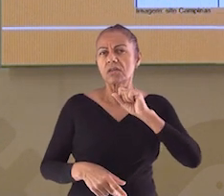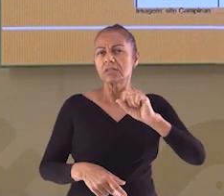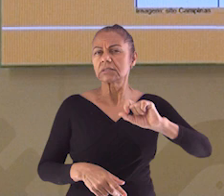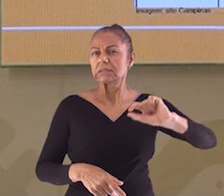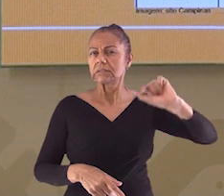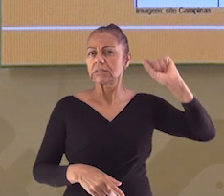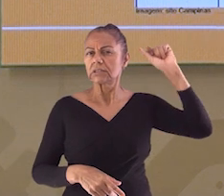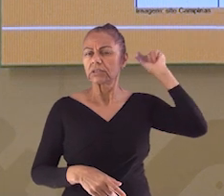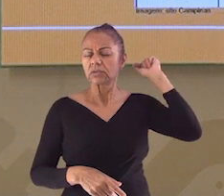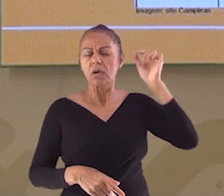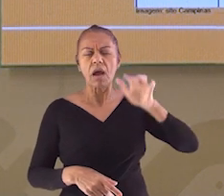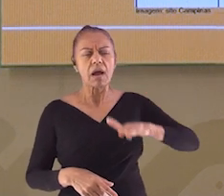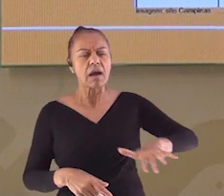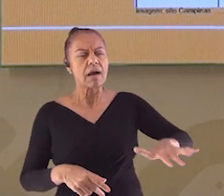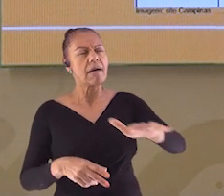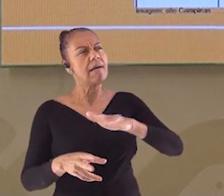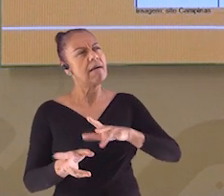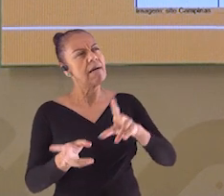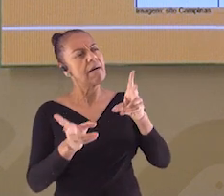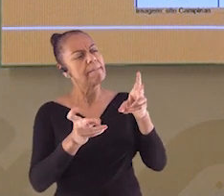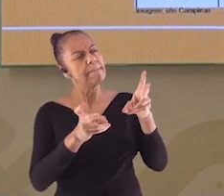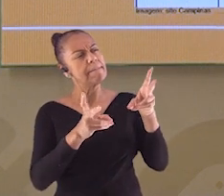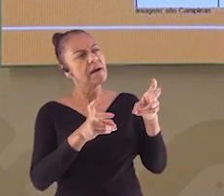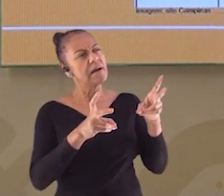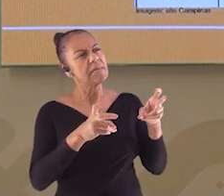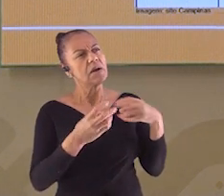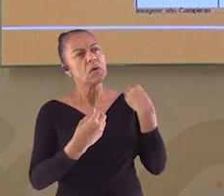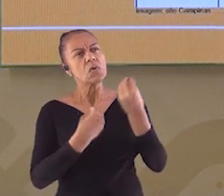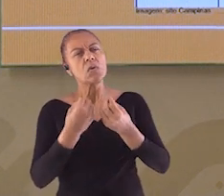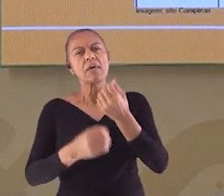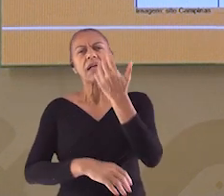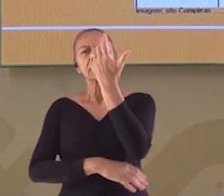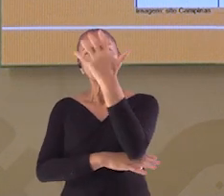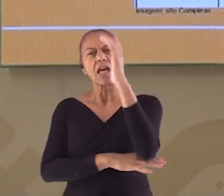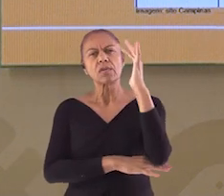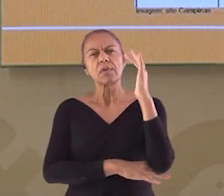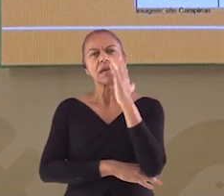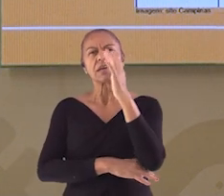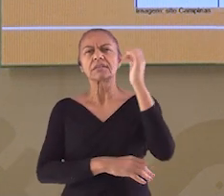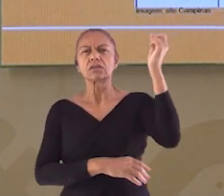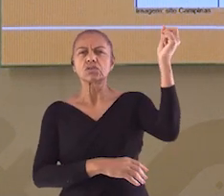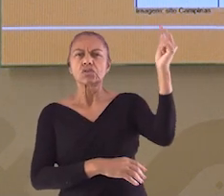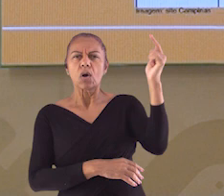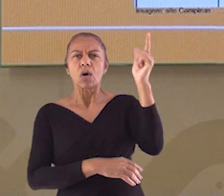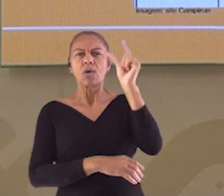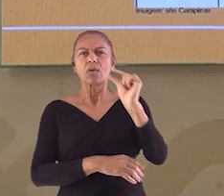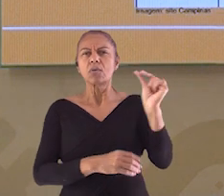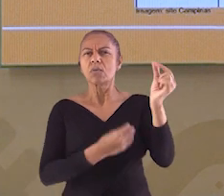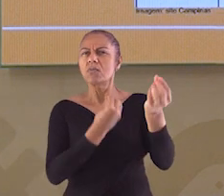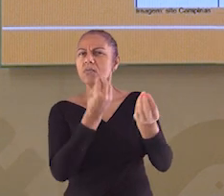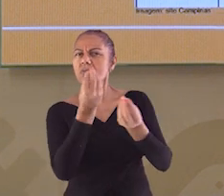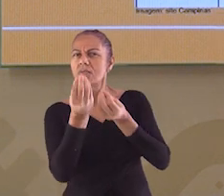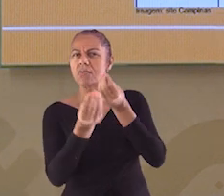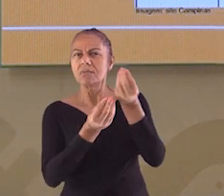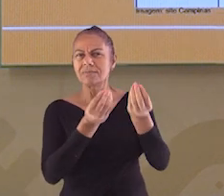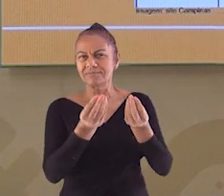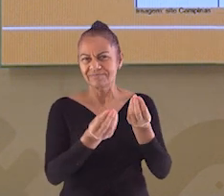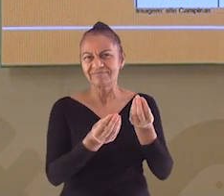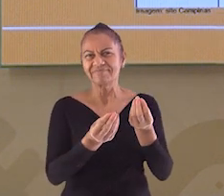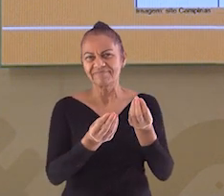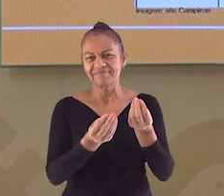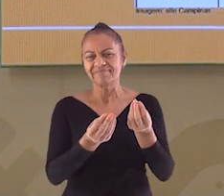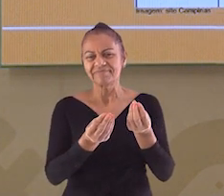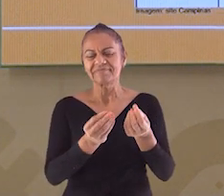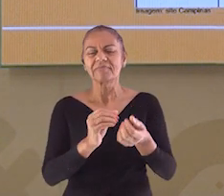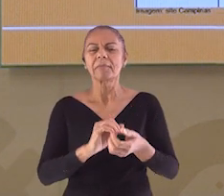o comportamento da natureza e assim temos aqui o nosso calendário atual, que é dividido nos dias da